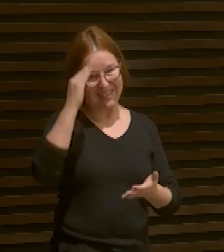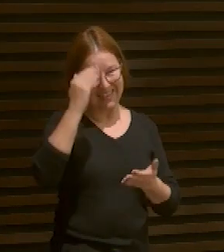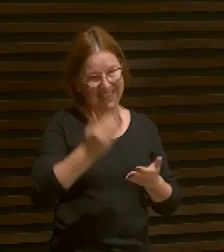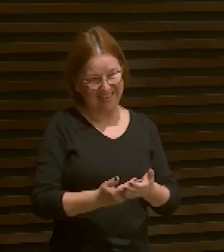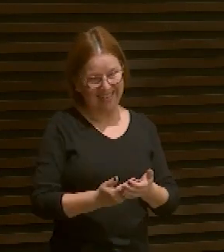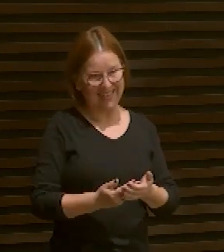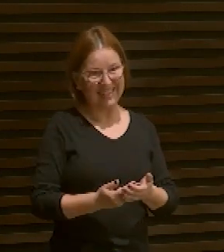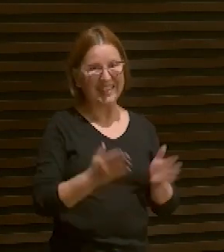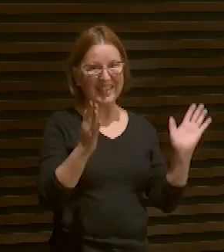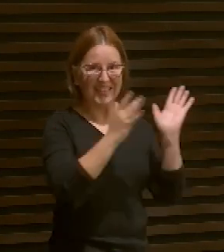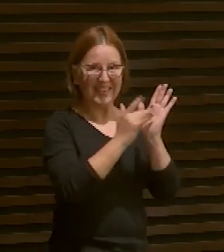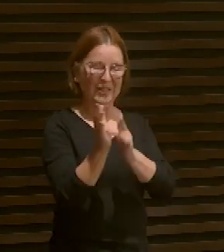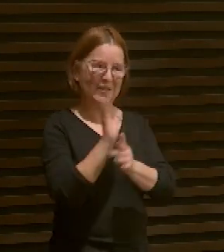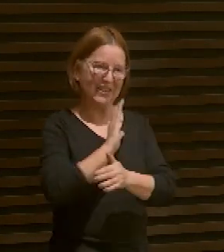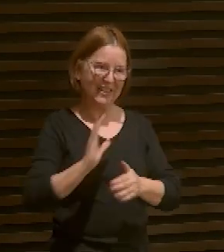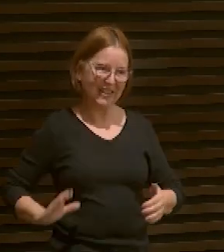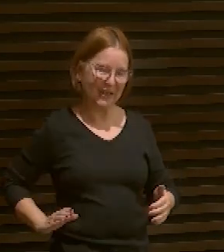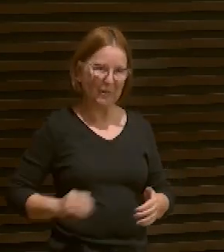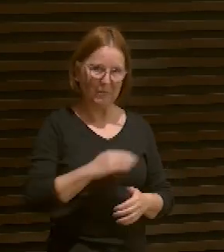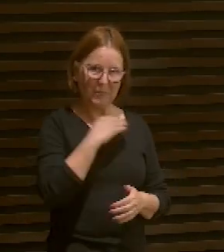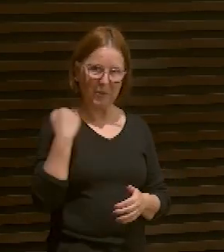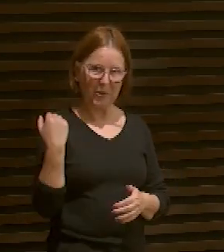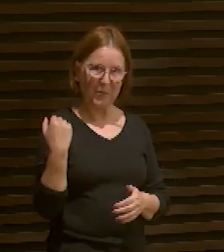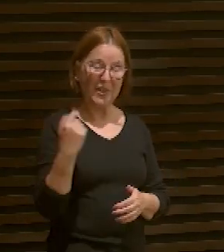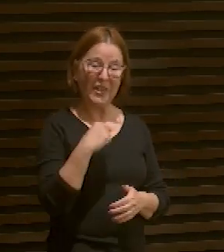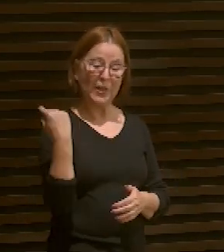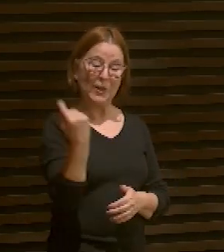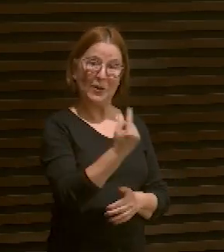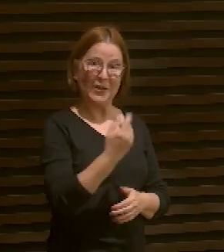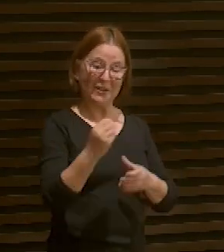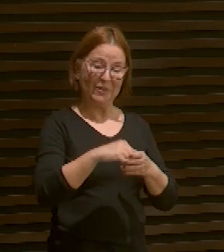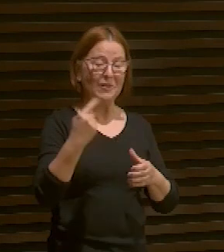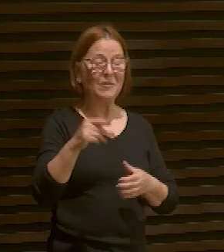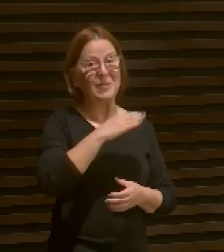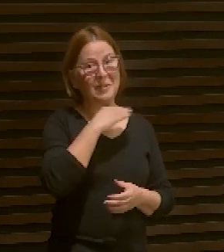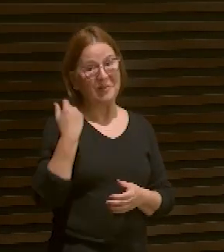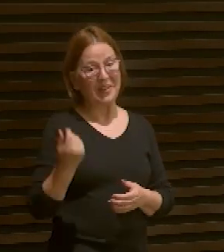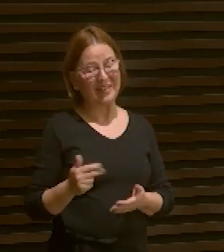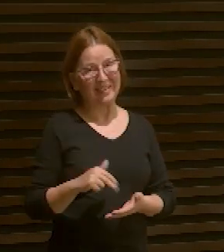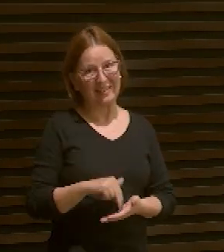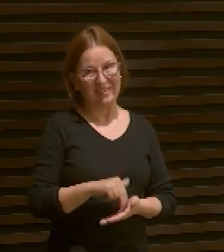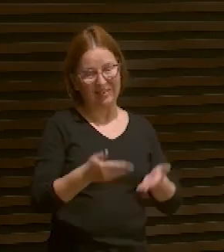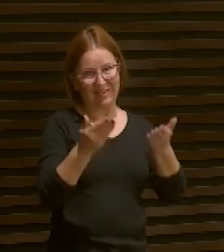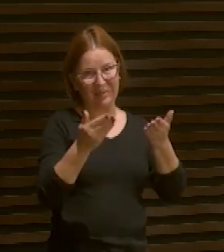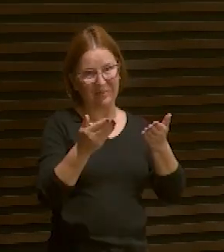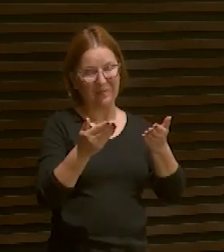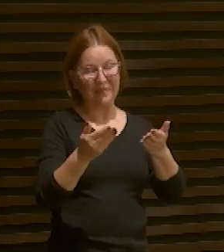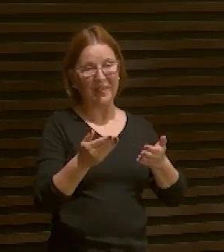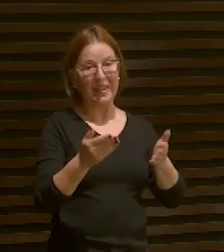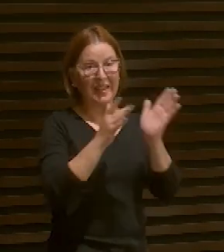Jesus Cristo morreu e nos levou a morrer com Ele, e que Ele ressuscitou e nos deu a vida eterna, nós